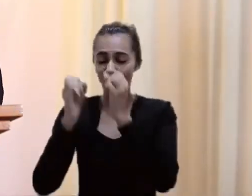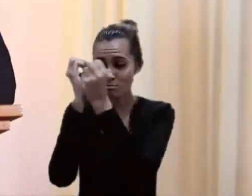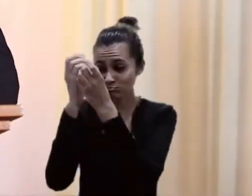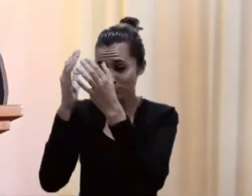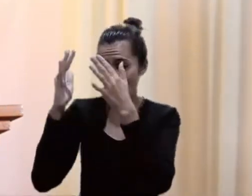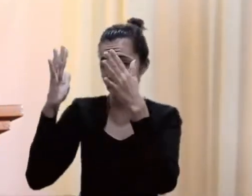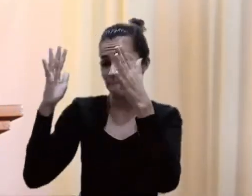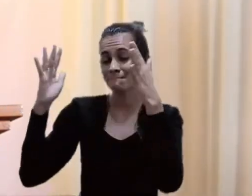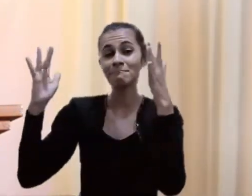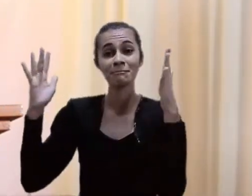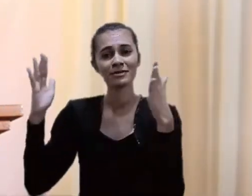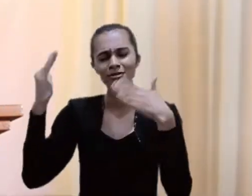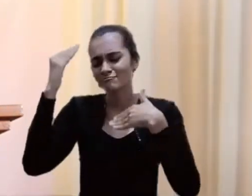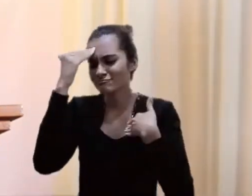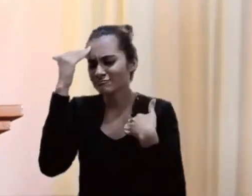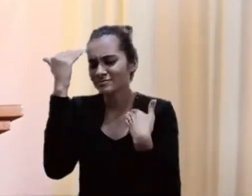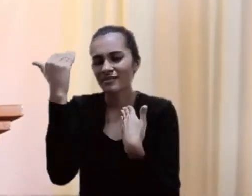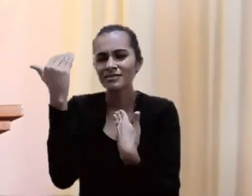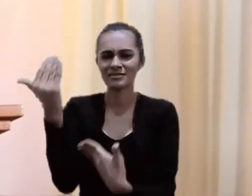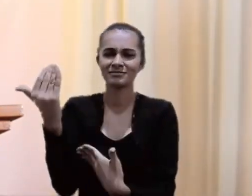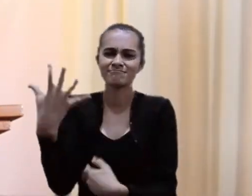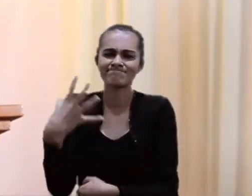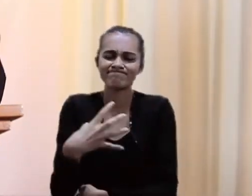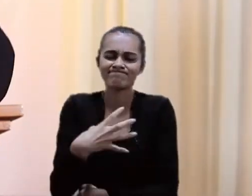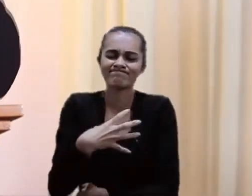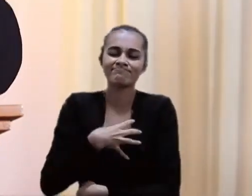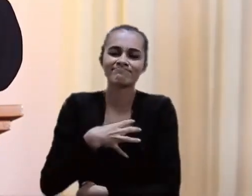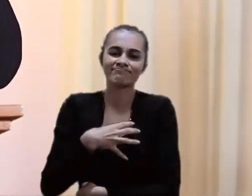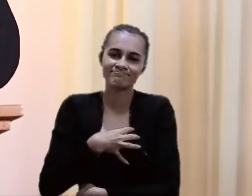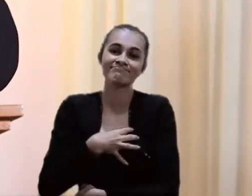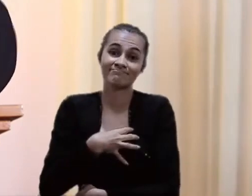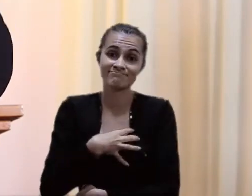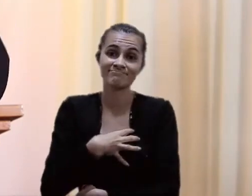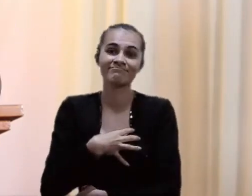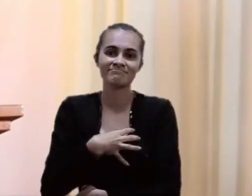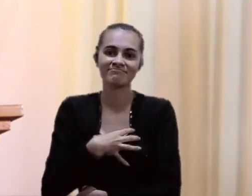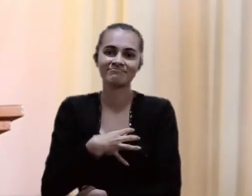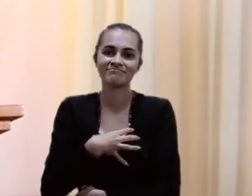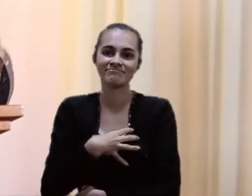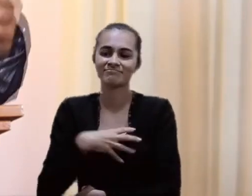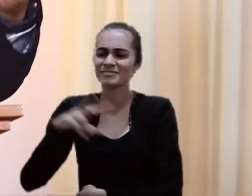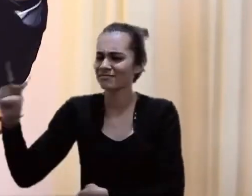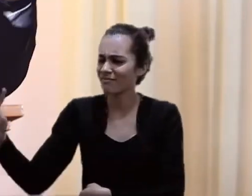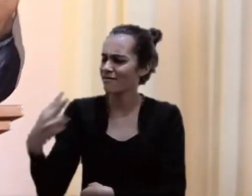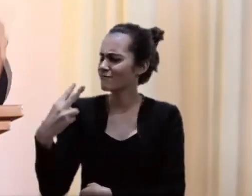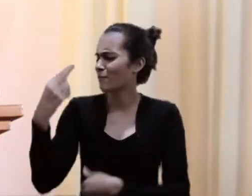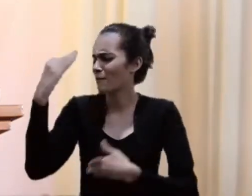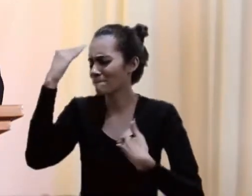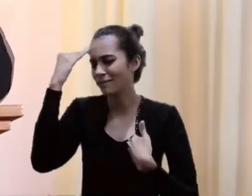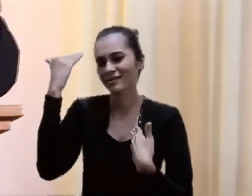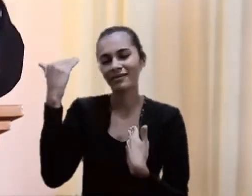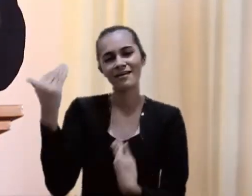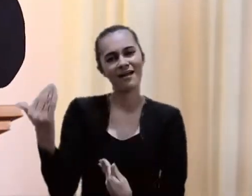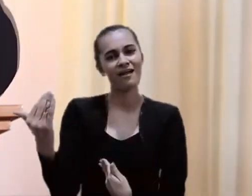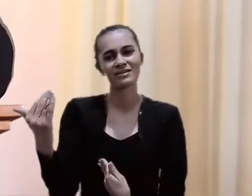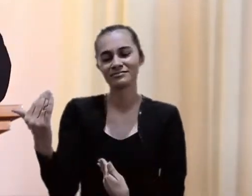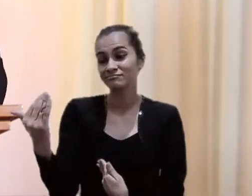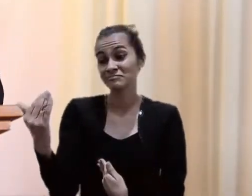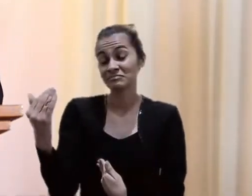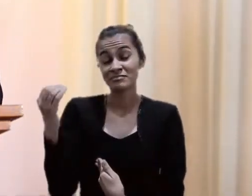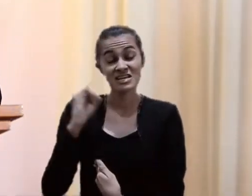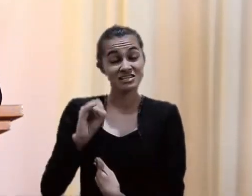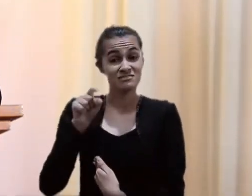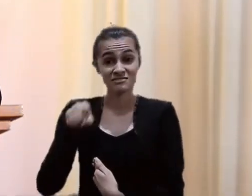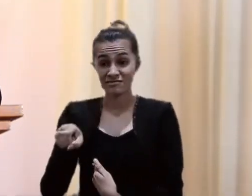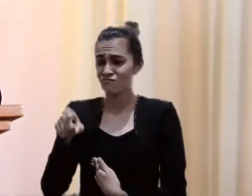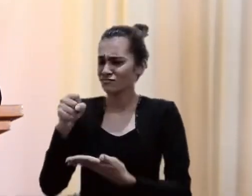você está fazendo por ele. Você vai ouvir o sonoro muito obrigado. Eu não sei o que seria de mim se você não tivesse vindo